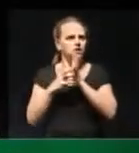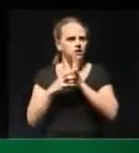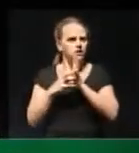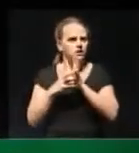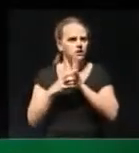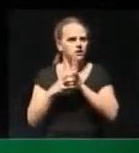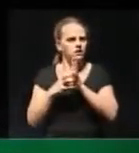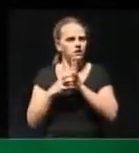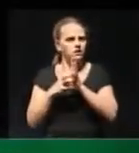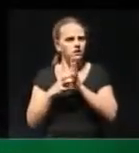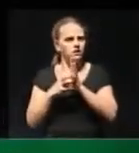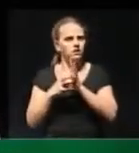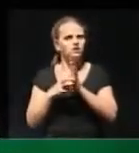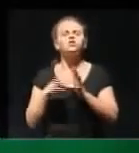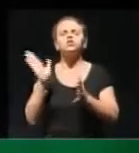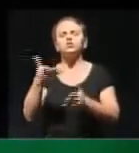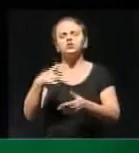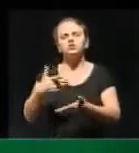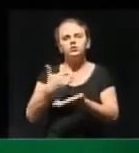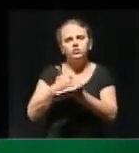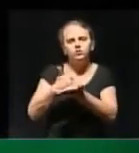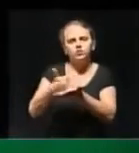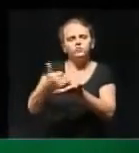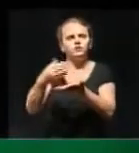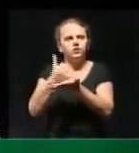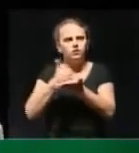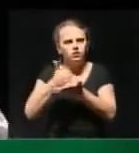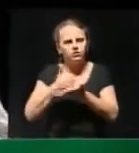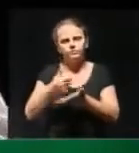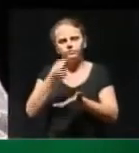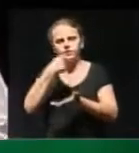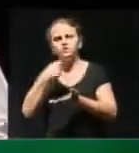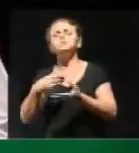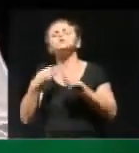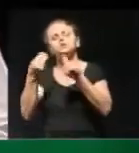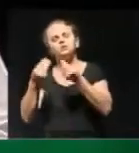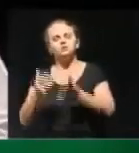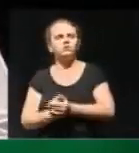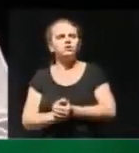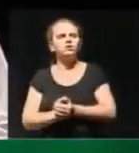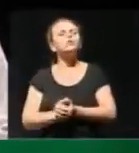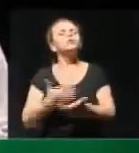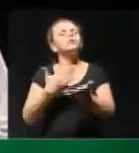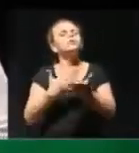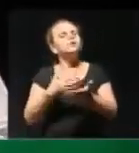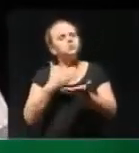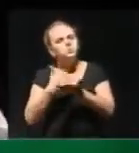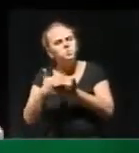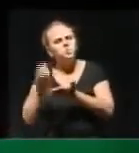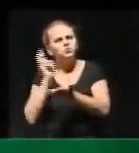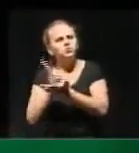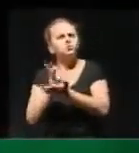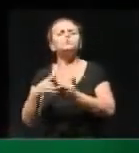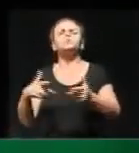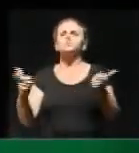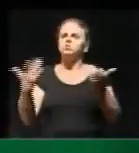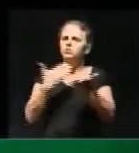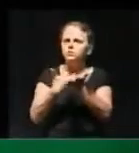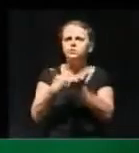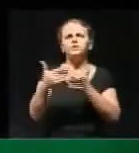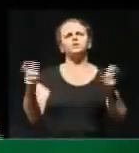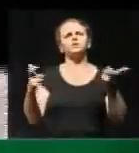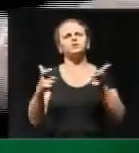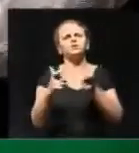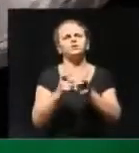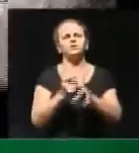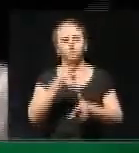naquela população, da mediana da carga viral naquela população. Logo, menos pessoas com possibilidade de transmissão do vírus para outros